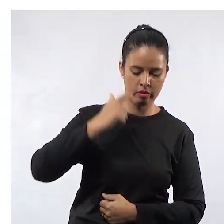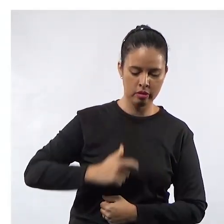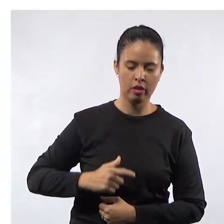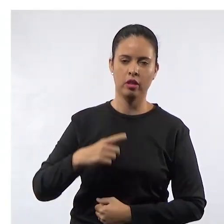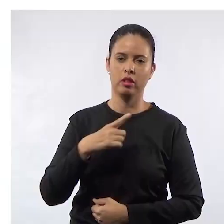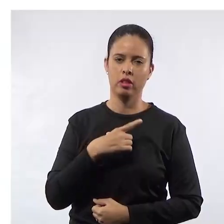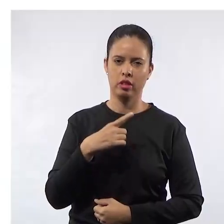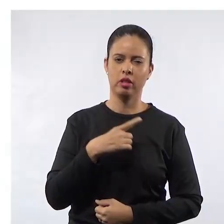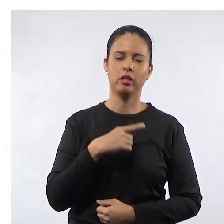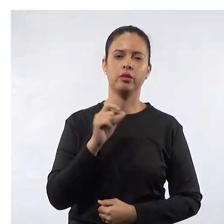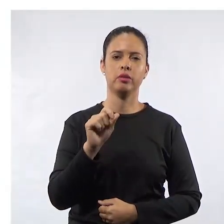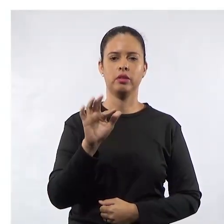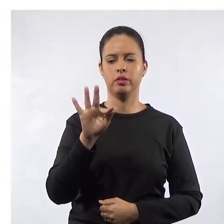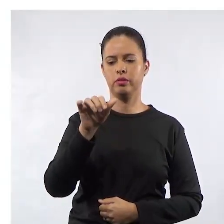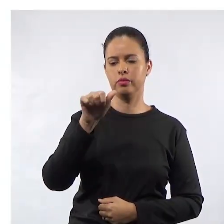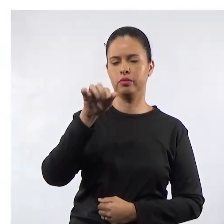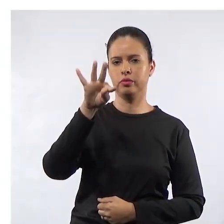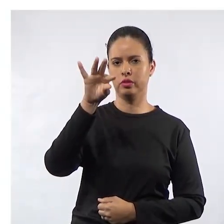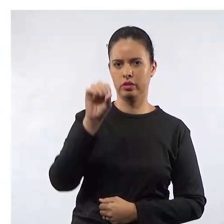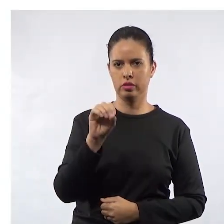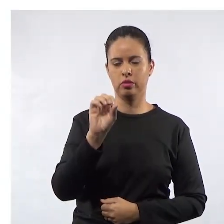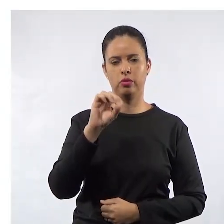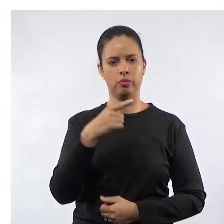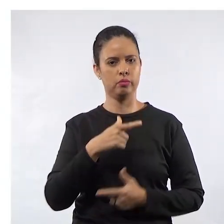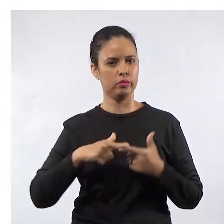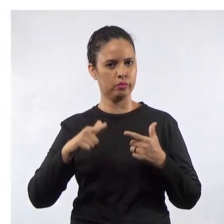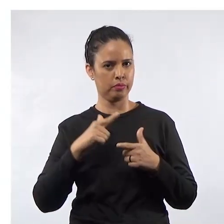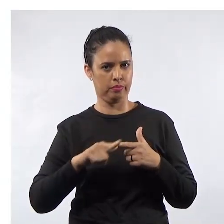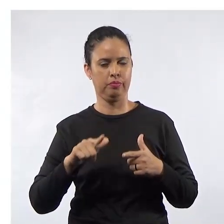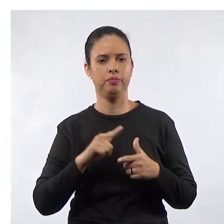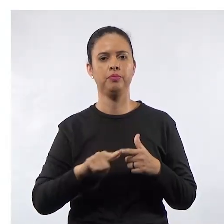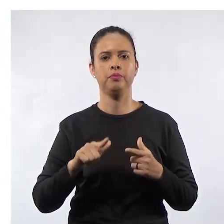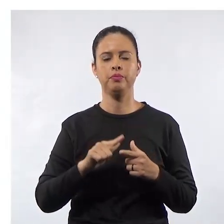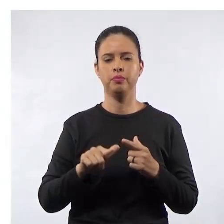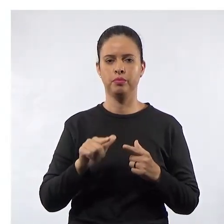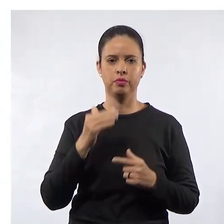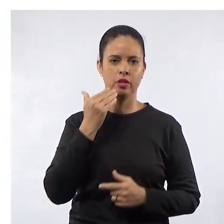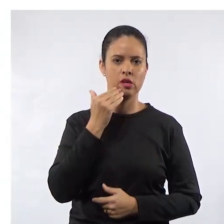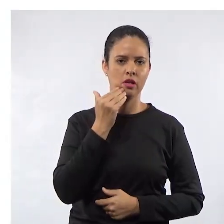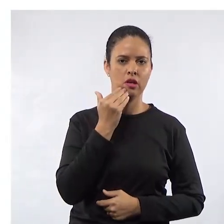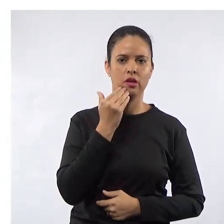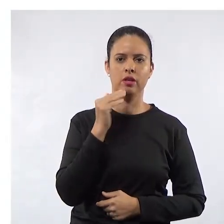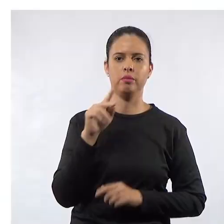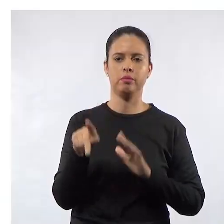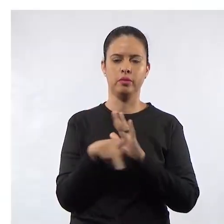consumidor, estaremos diante de fato ou defeito, tá? Que é um